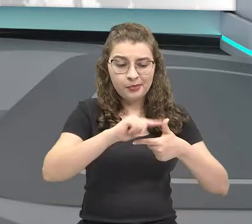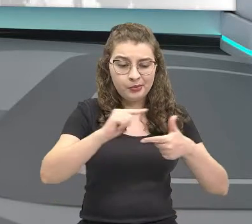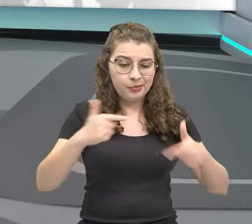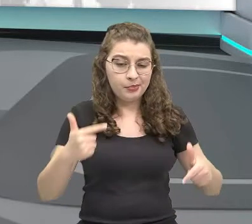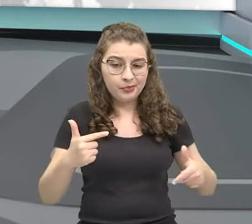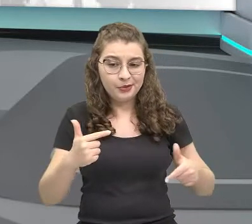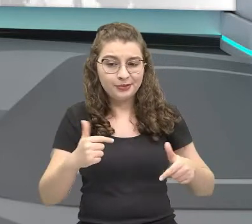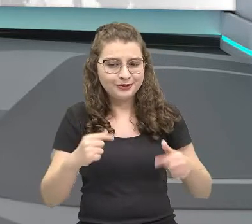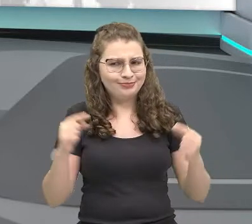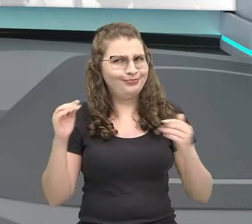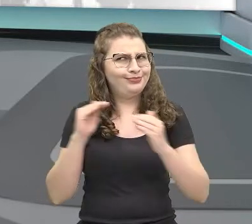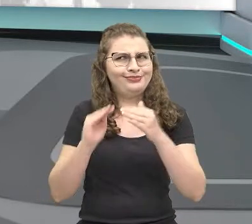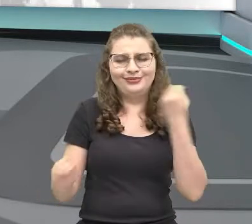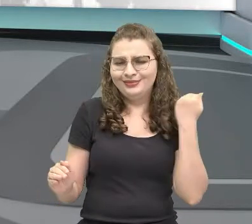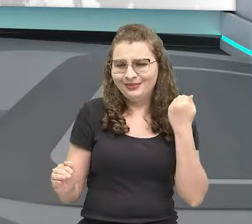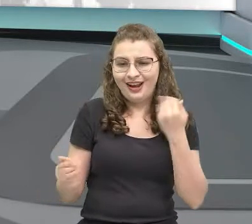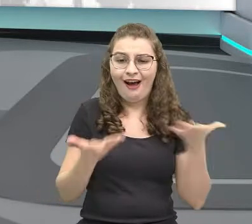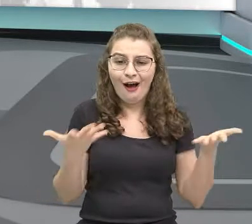veio incluir